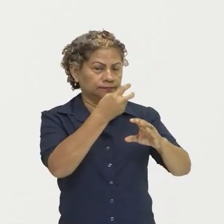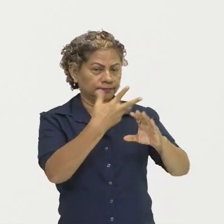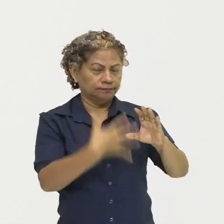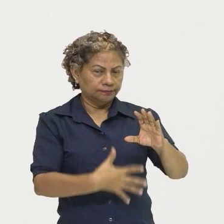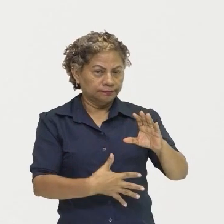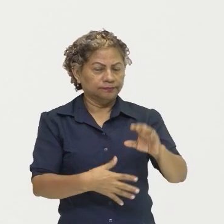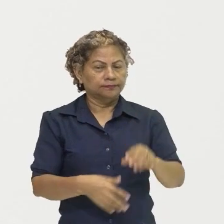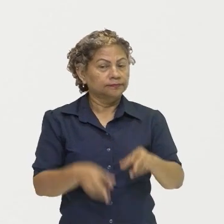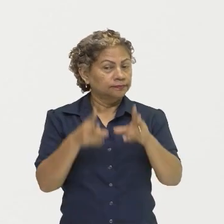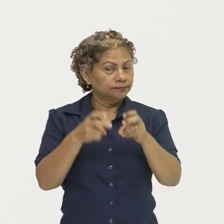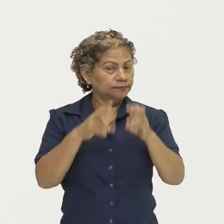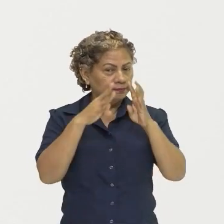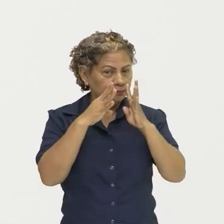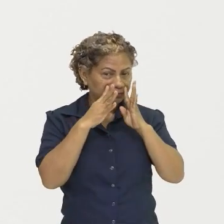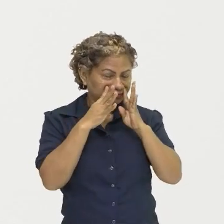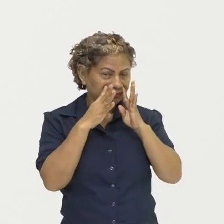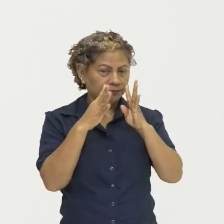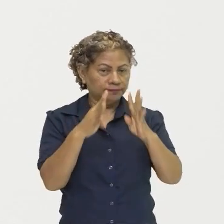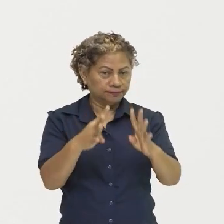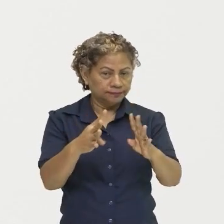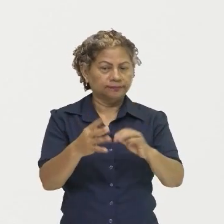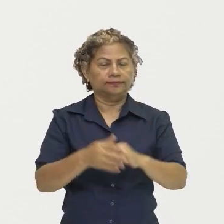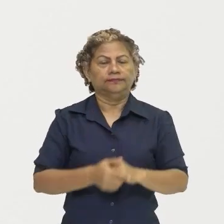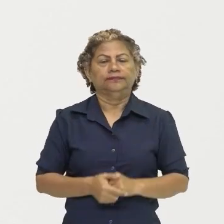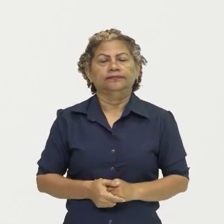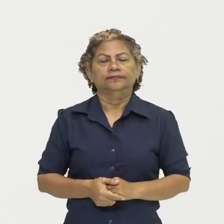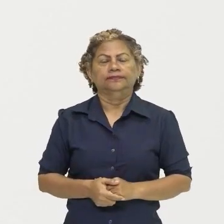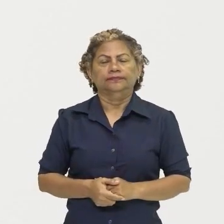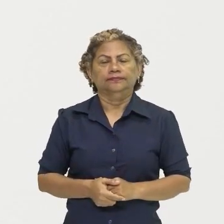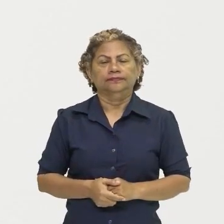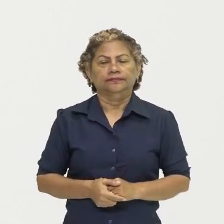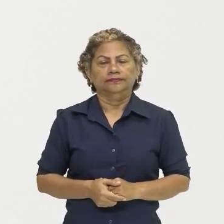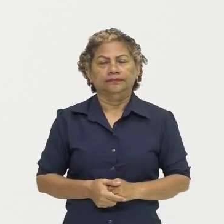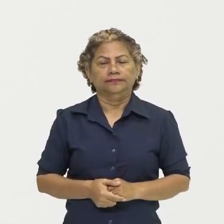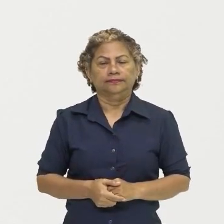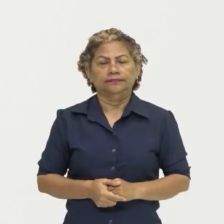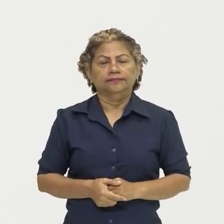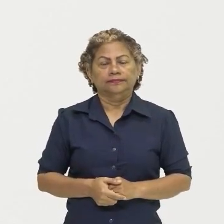possuir, vejam aqui, o sentido,